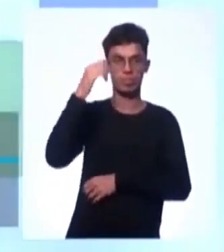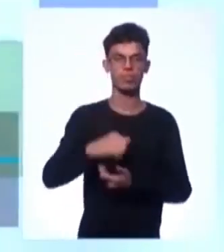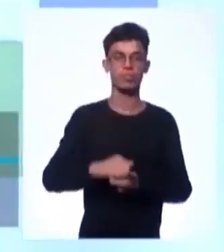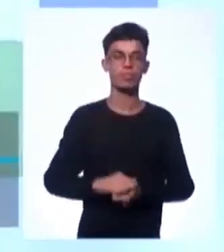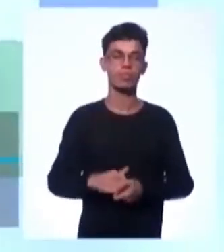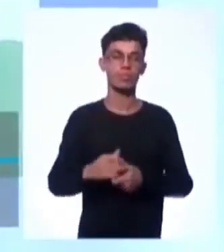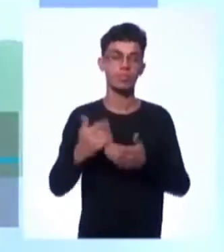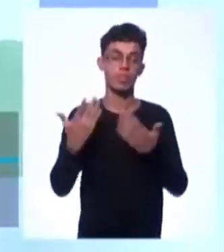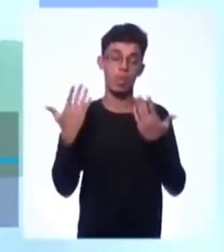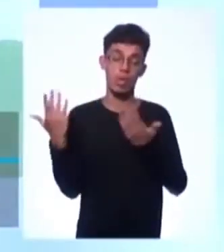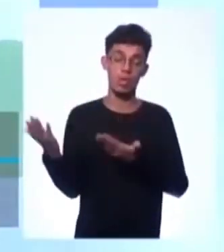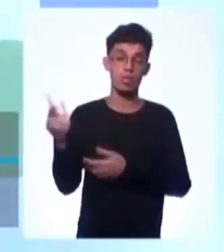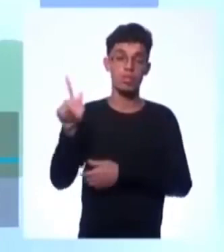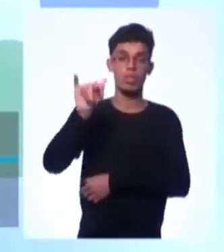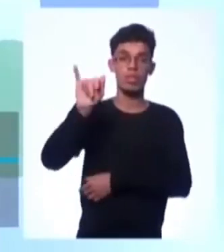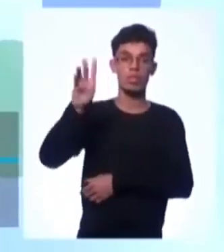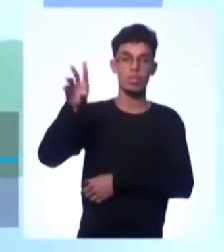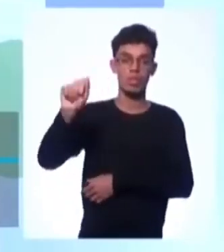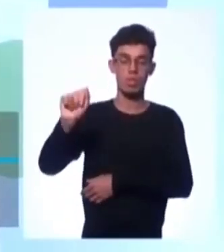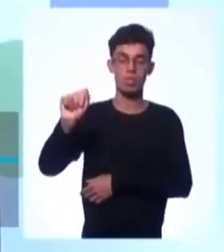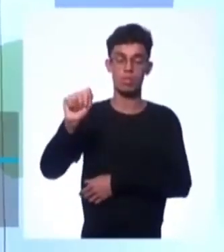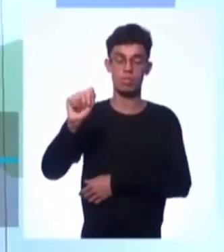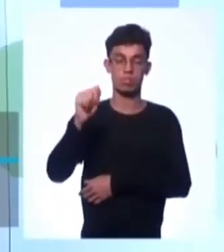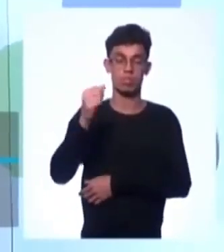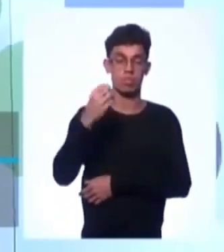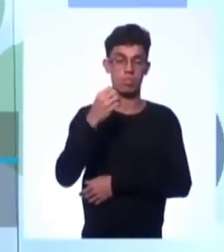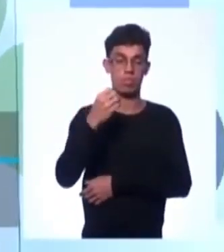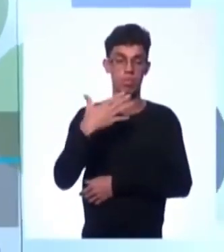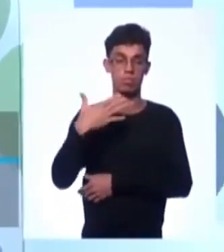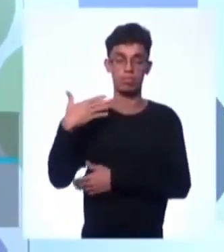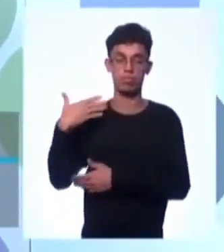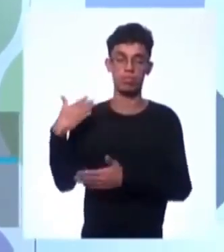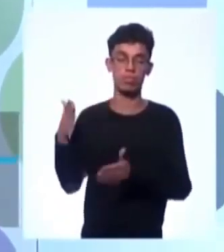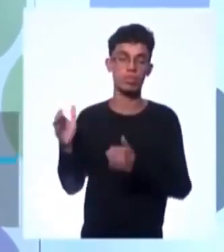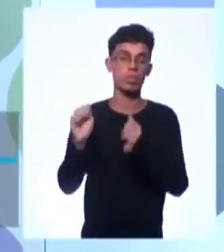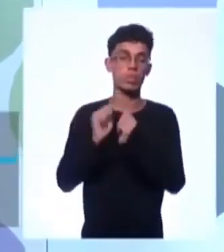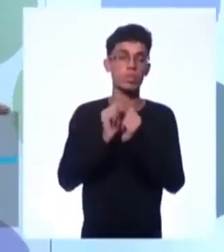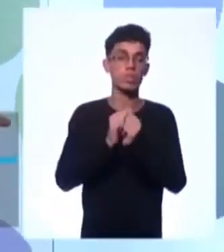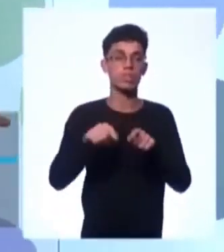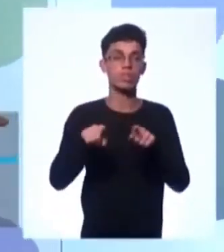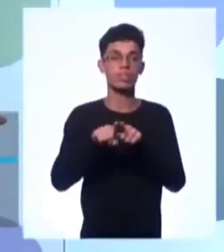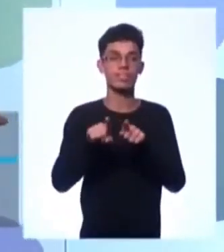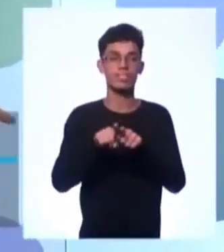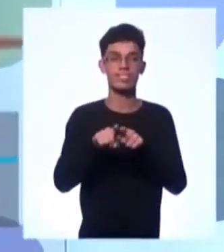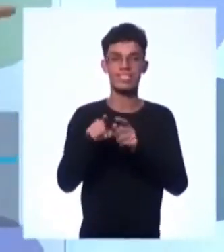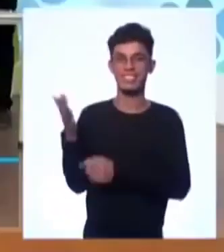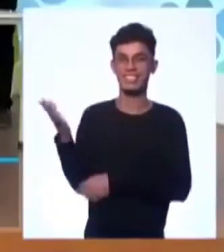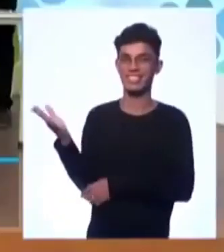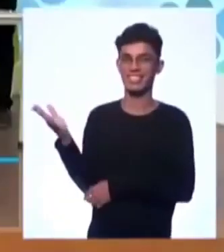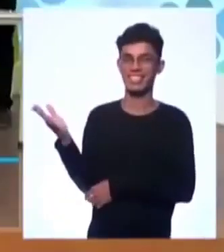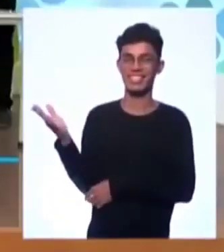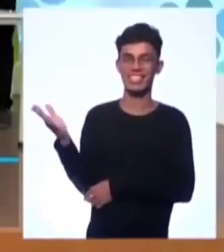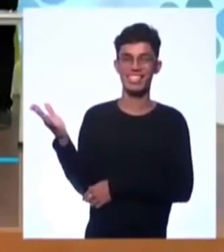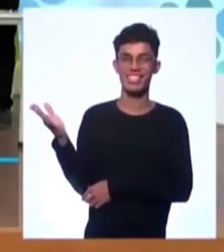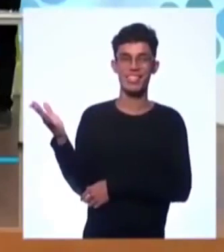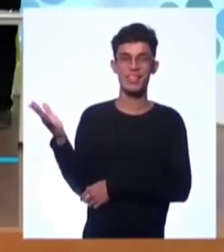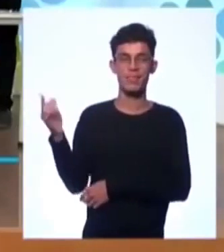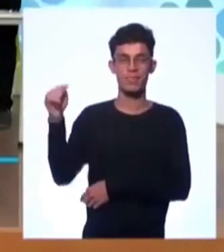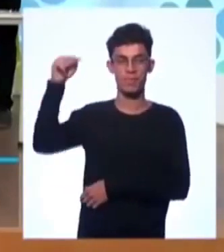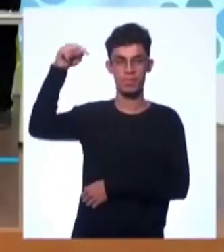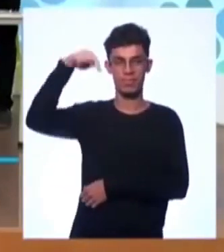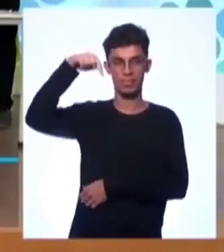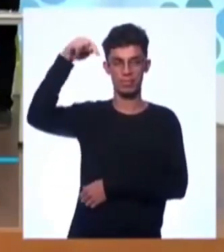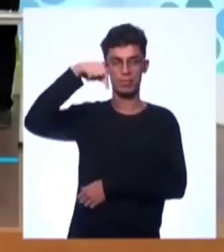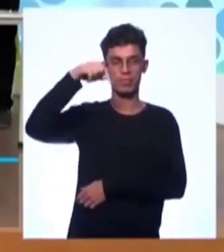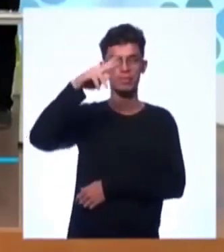estou bem acompanhado, porque tem aqui o Giba, né, companheiro de várias aulas, e aqui também com a gente, é para cá que eu tenho que apontar, né? Aqui, olha, você está vendo